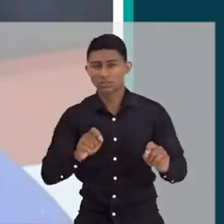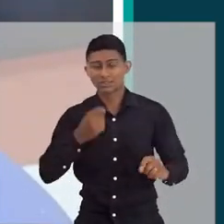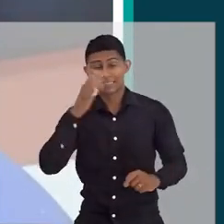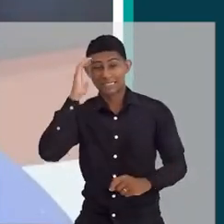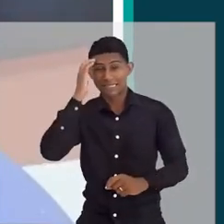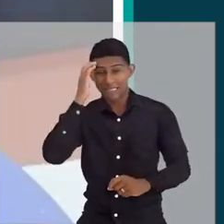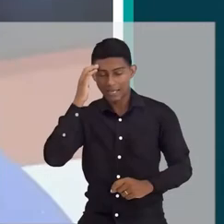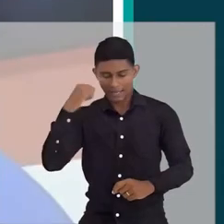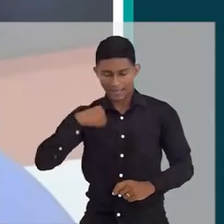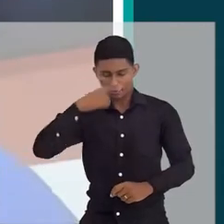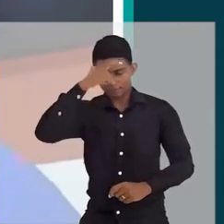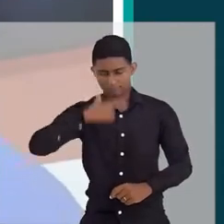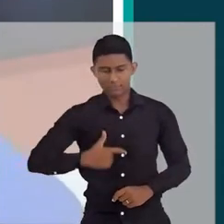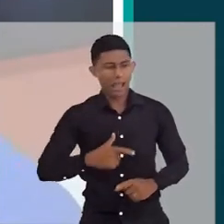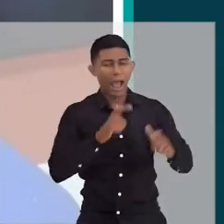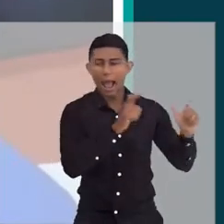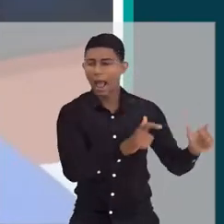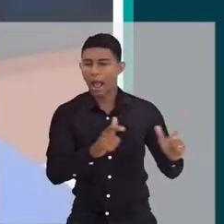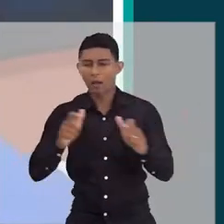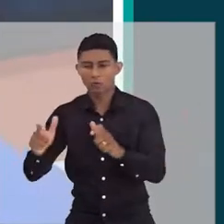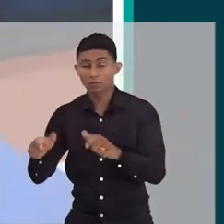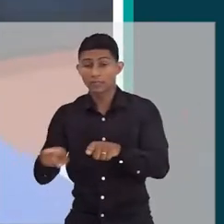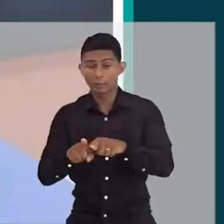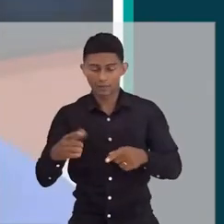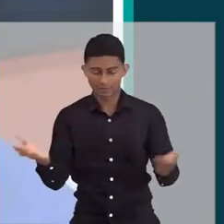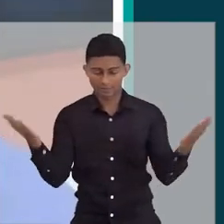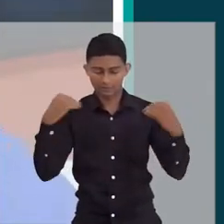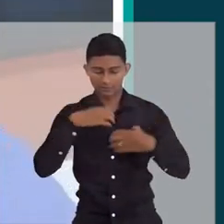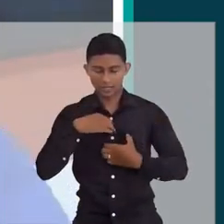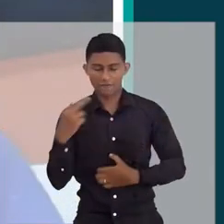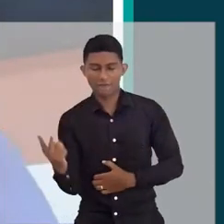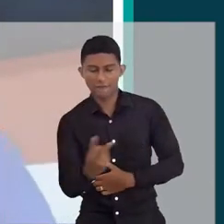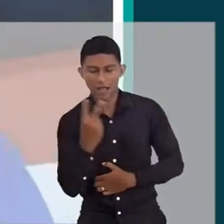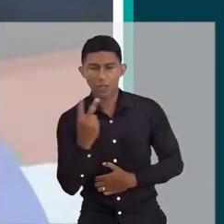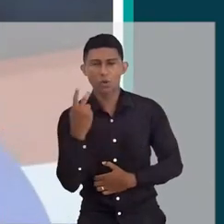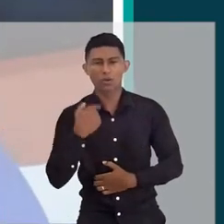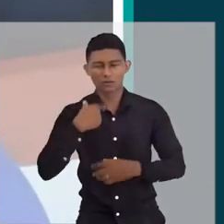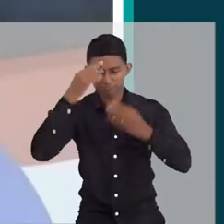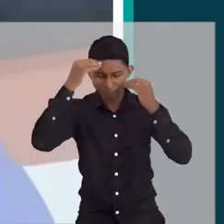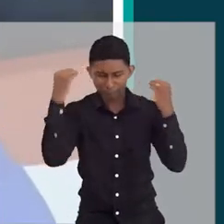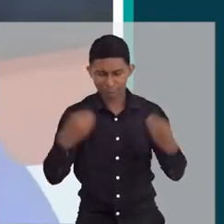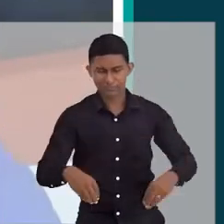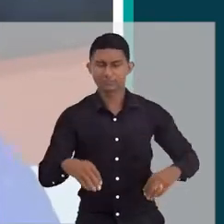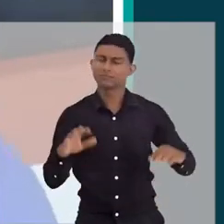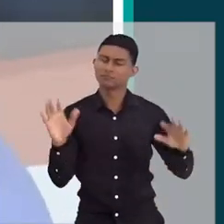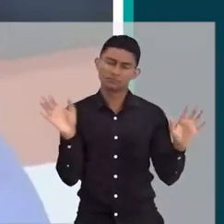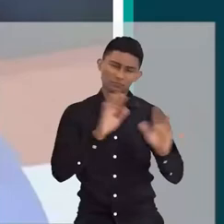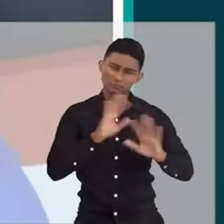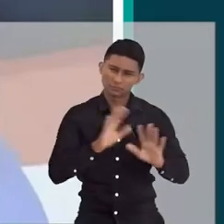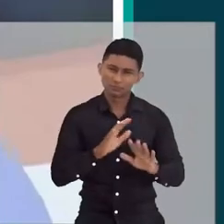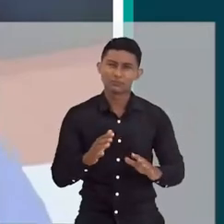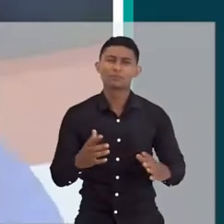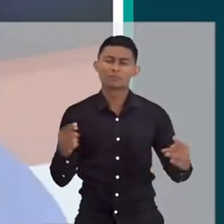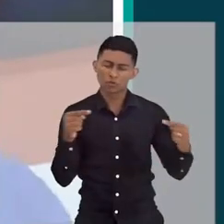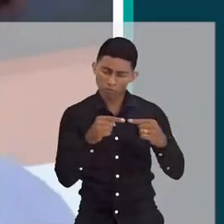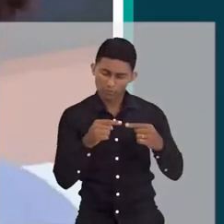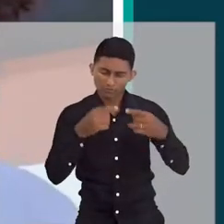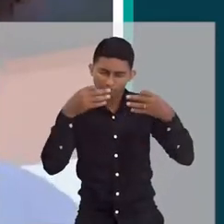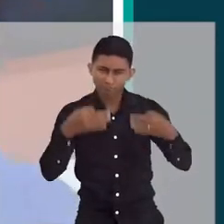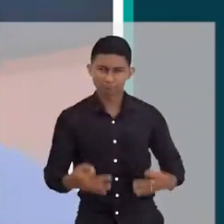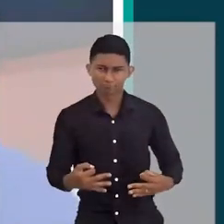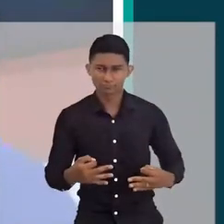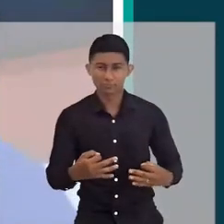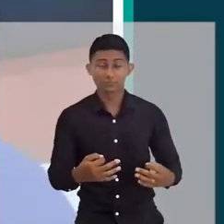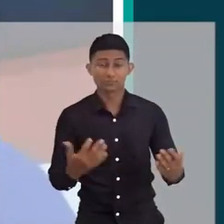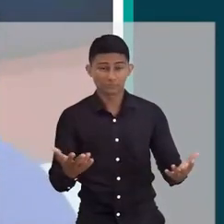entender quais são os nossos lugares, não abrir mão dos nossos valores e entender que os seus valores, propósito, têm preço.